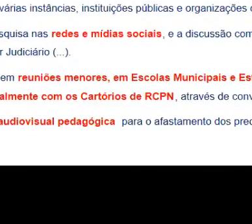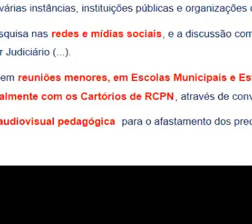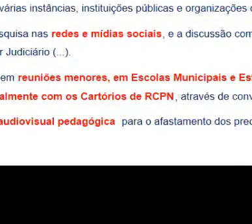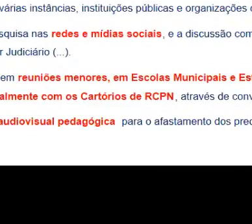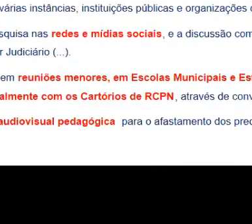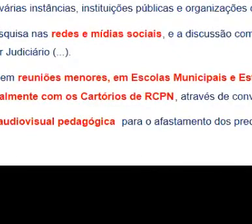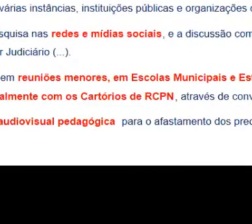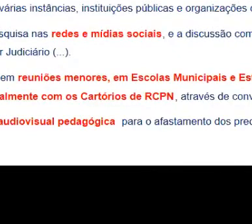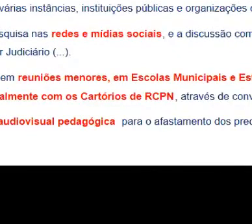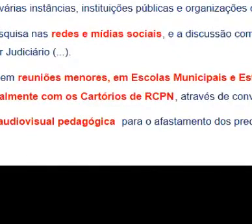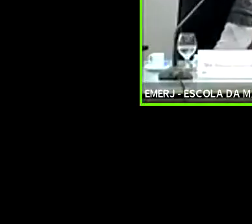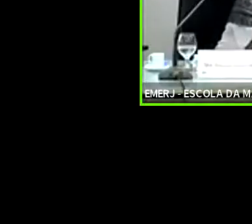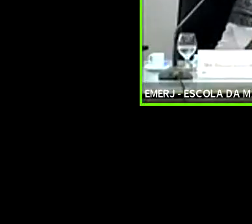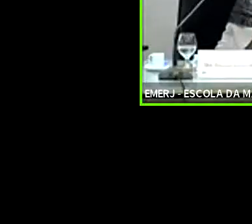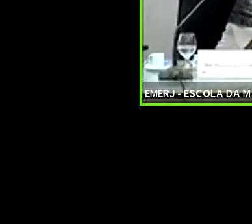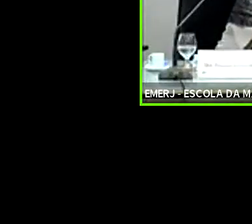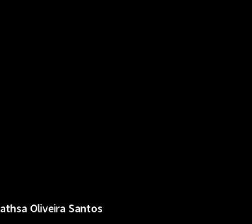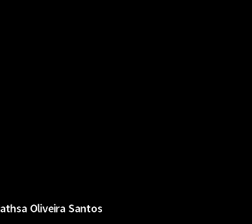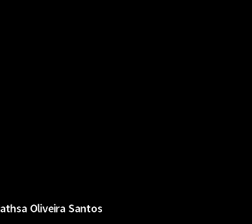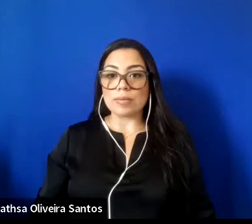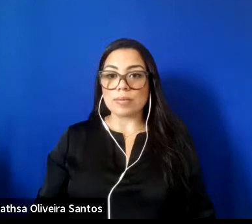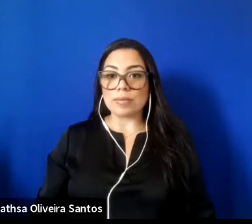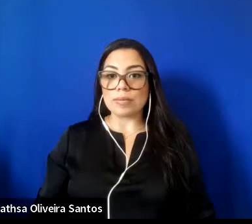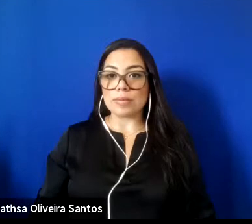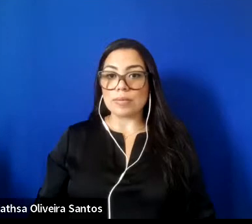Pode, deixa depois.